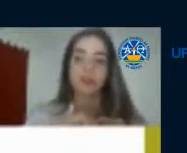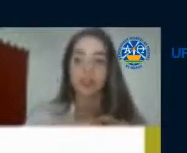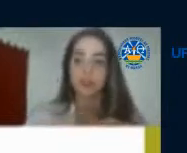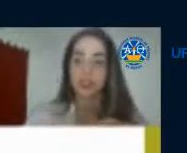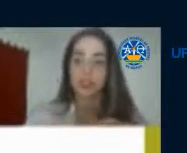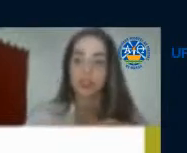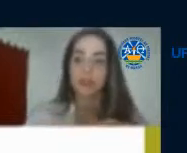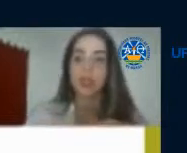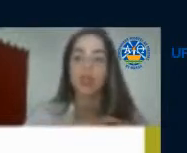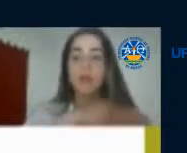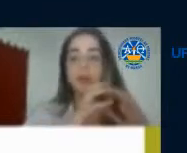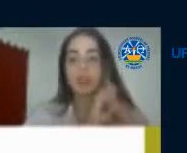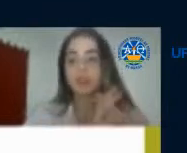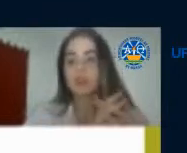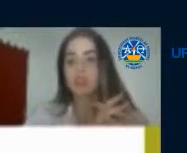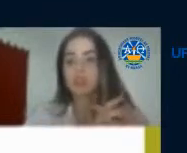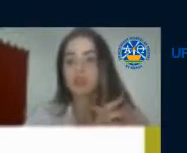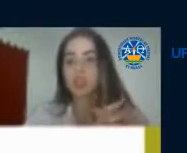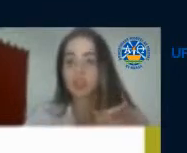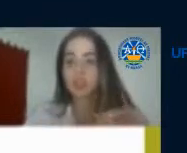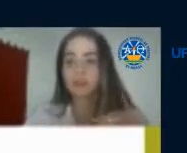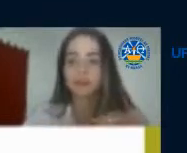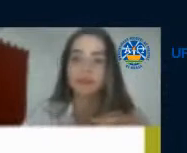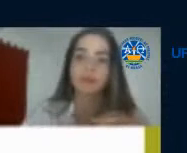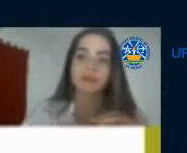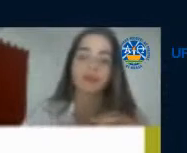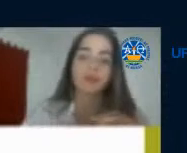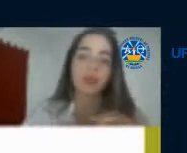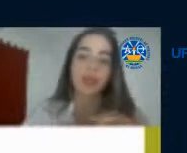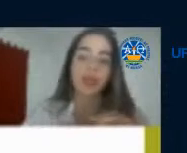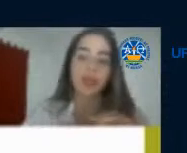para a produção do manequim, produzimos esses manequins,